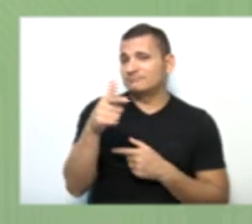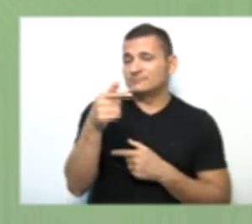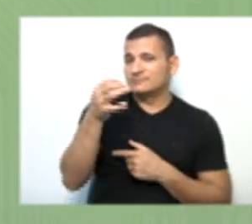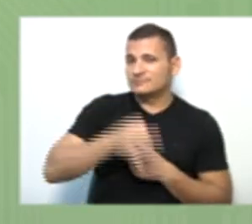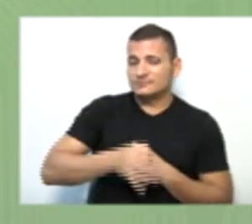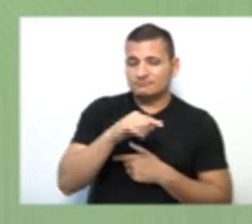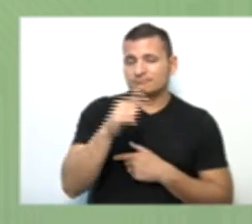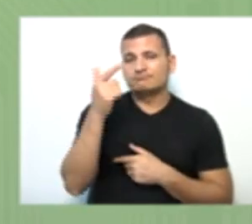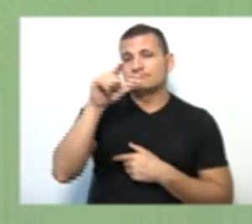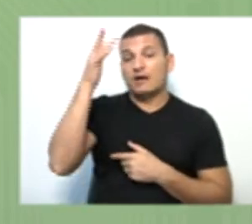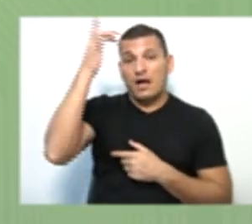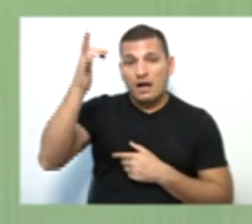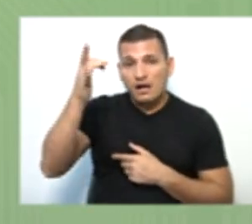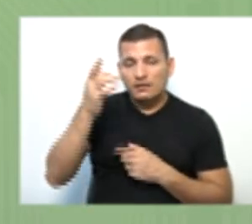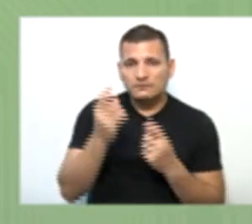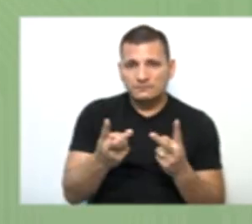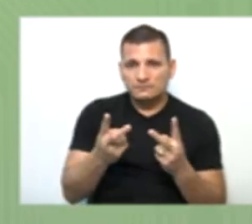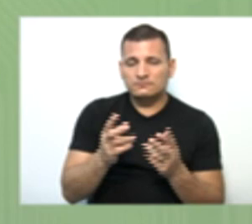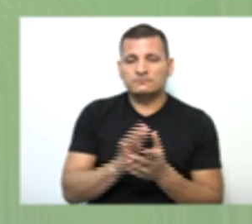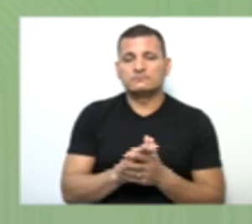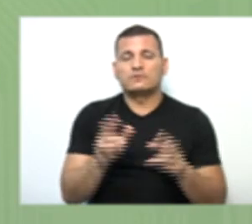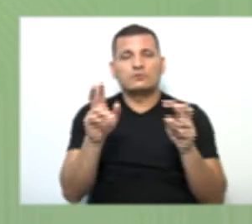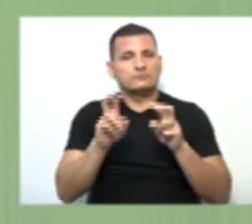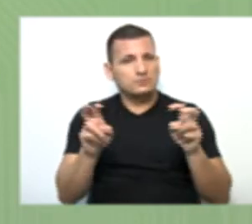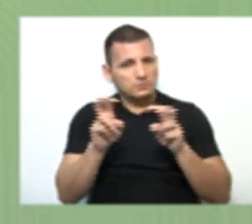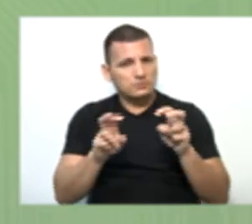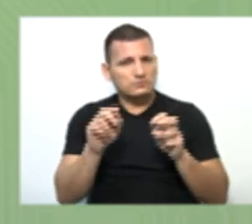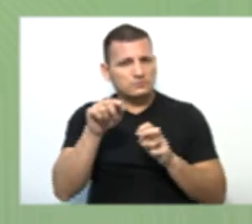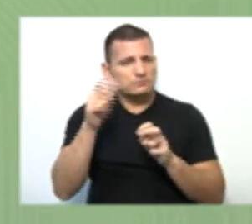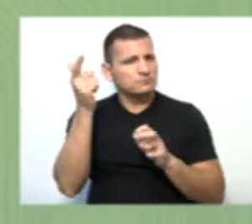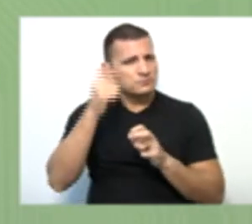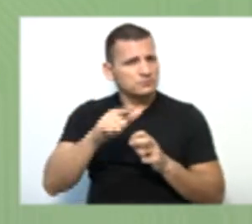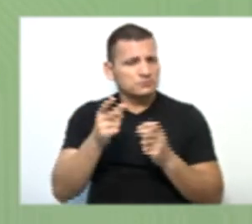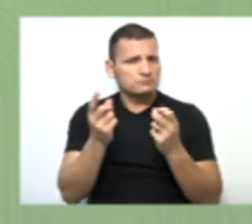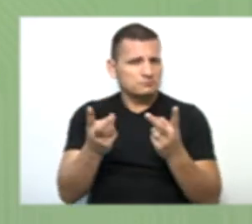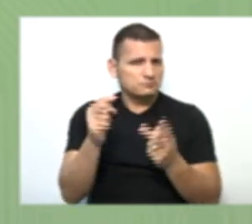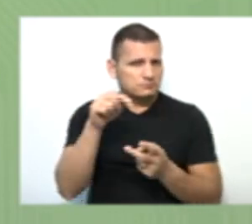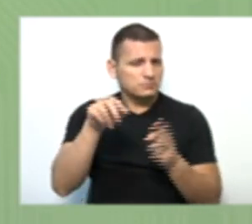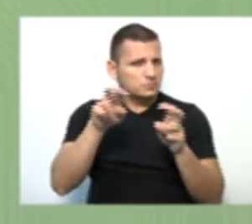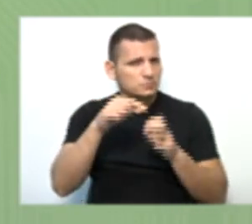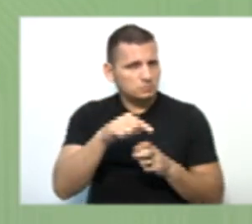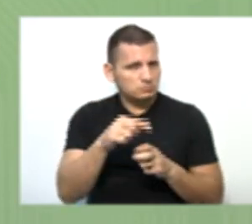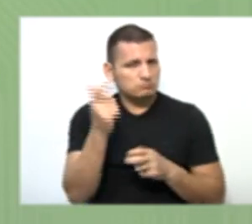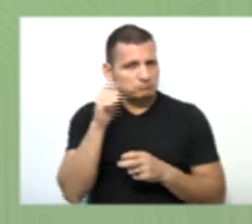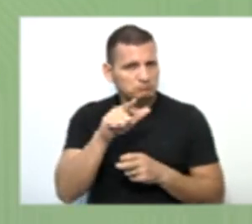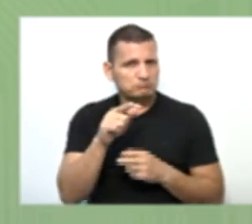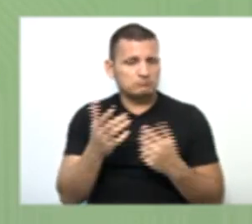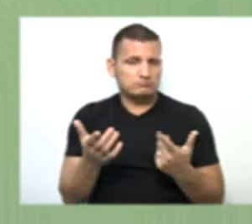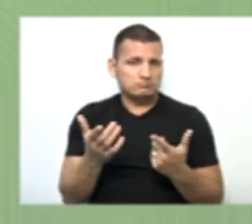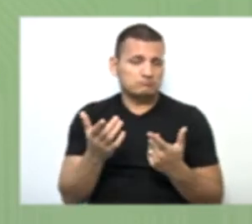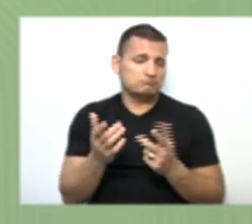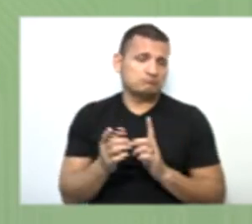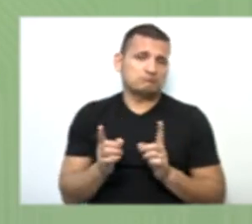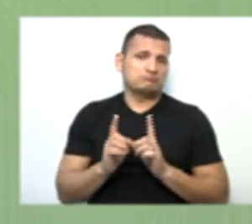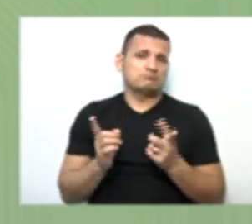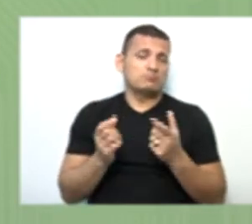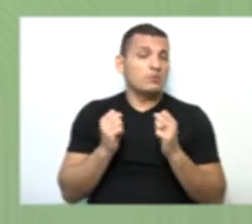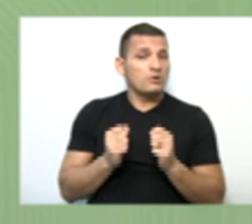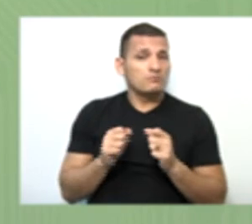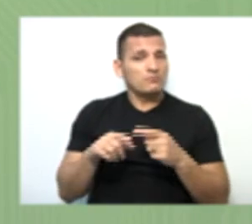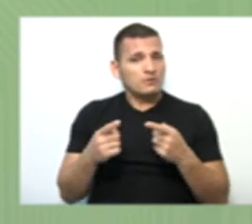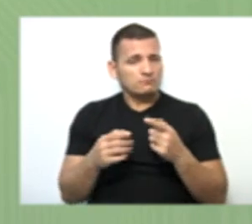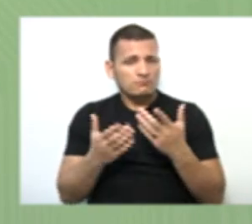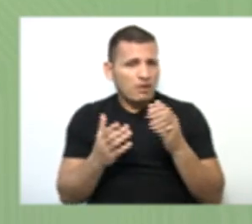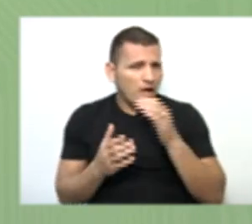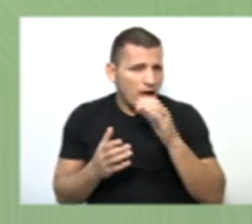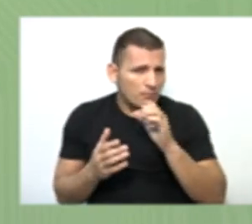vai conseguir vender ele amanhã. Um computador. Você vai conseguir vender esse computador que está aí na telinha? Não, pode, mas será que vai